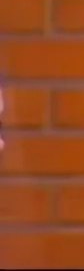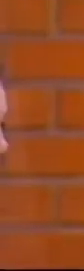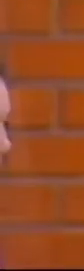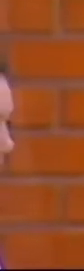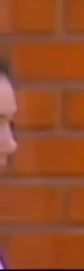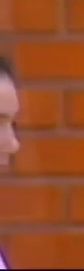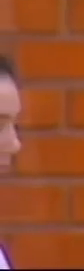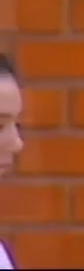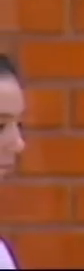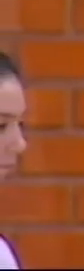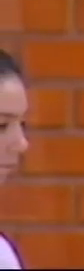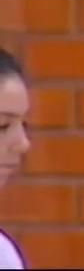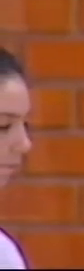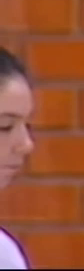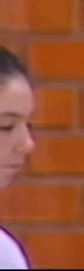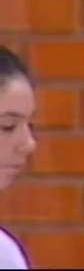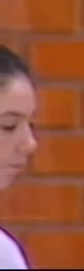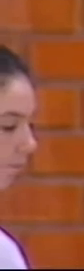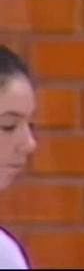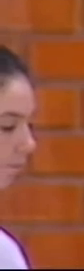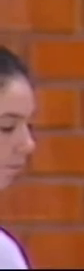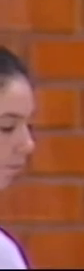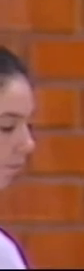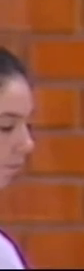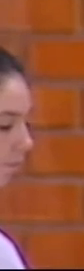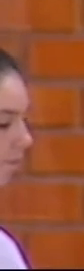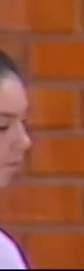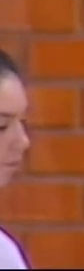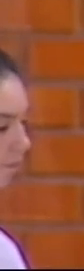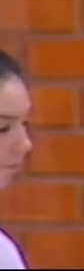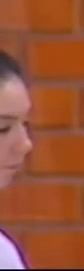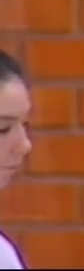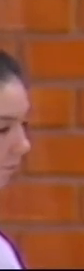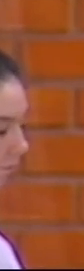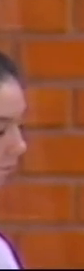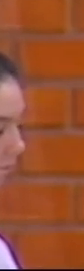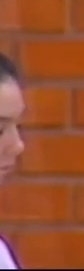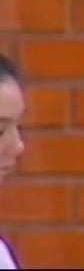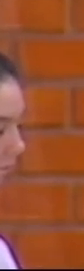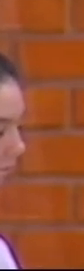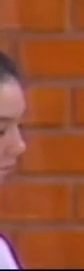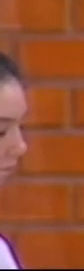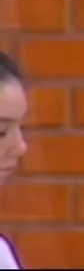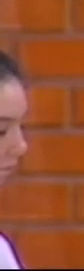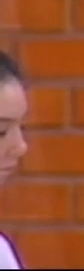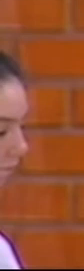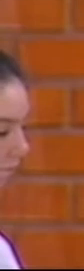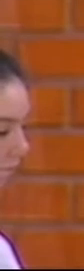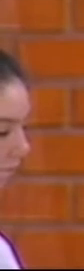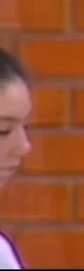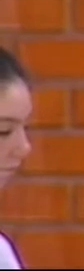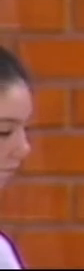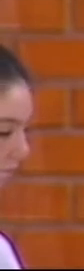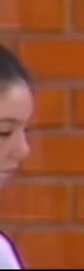feliz de ti que temes o senhor e anda nos seus caminhos